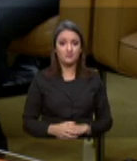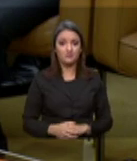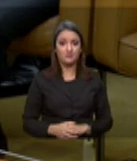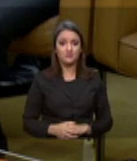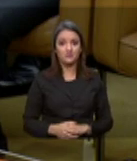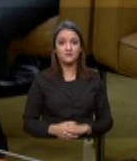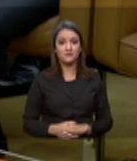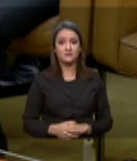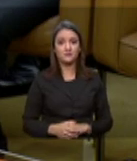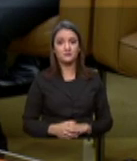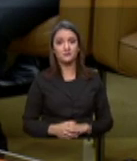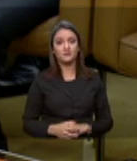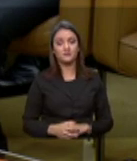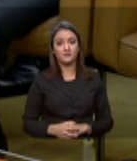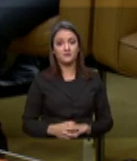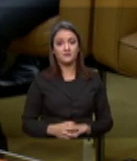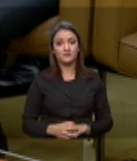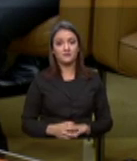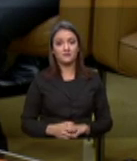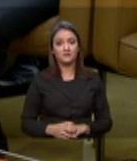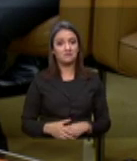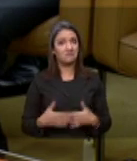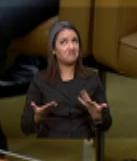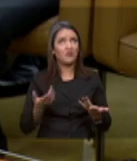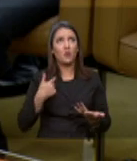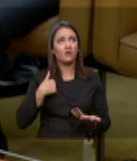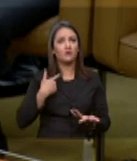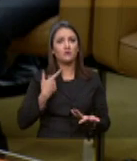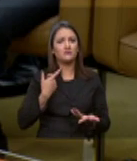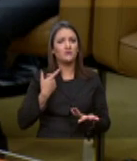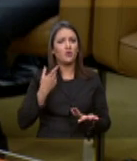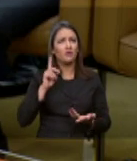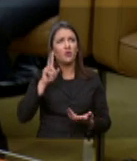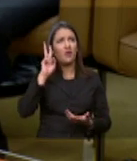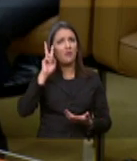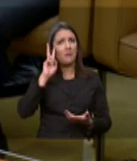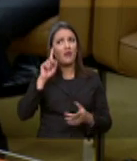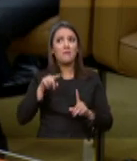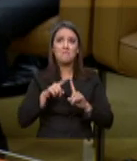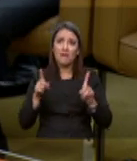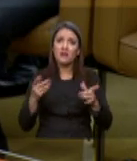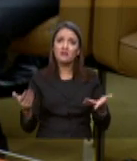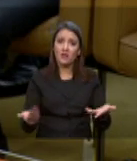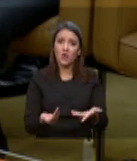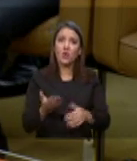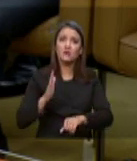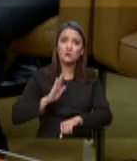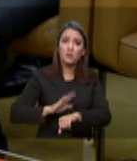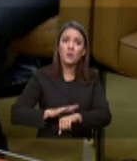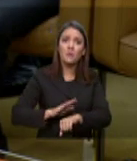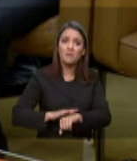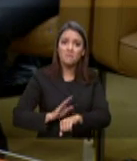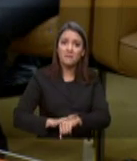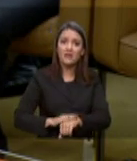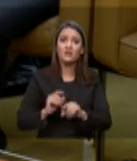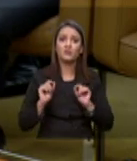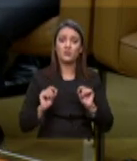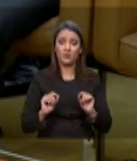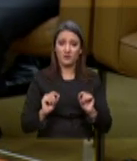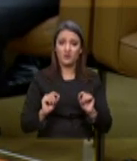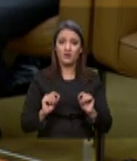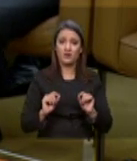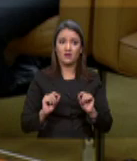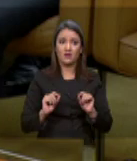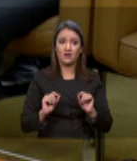não passou por mim, minha cabeça, que de fato é um momento de nos